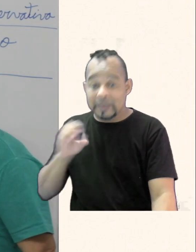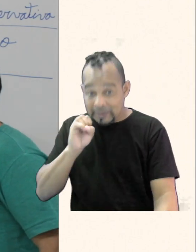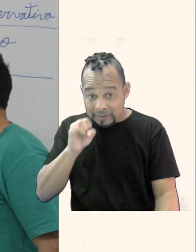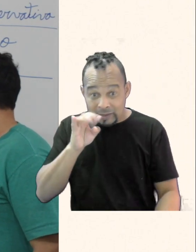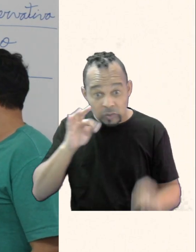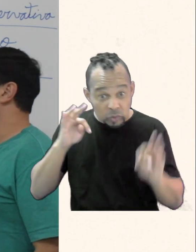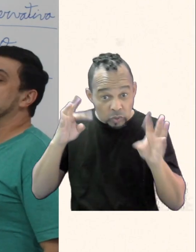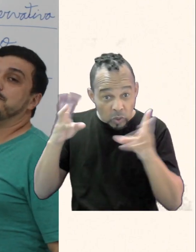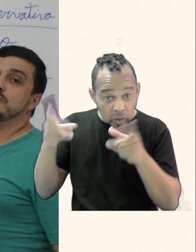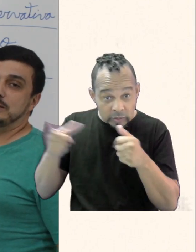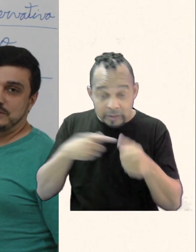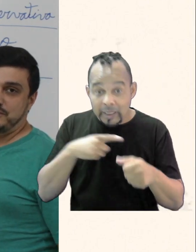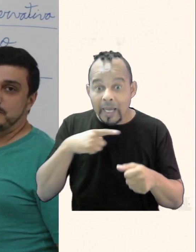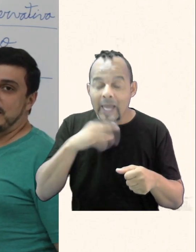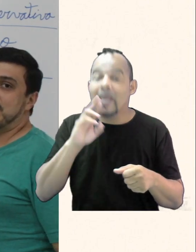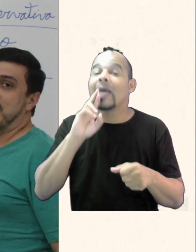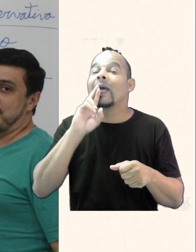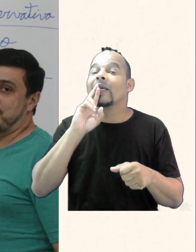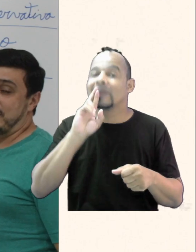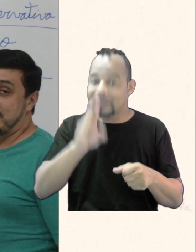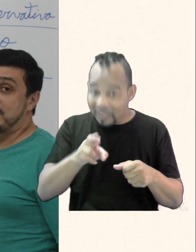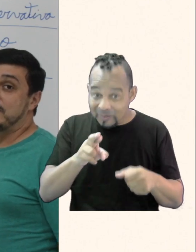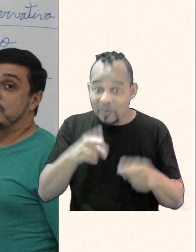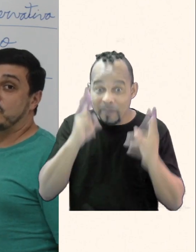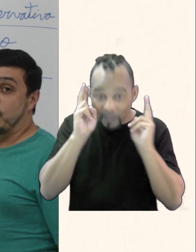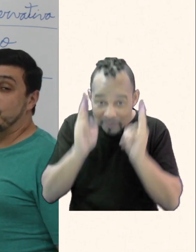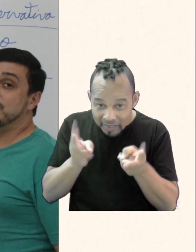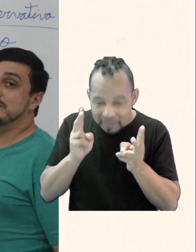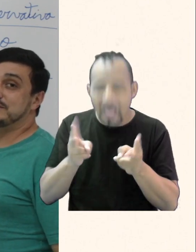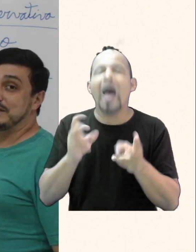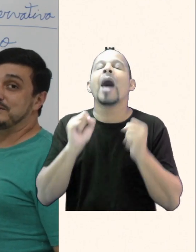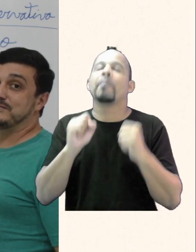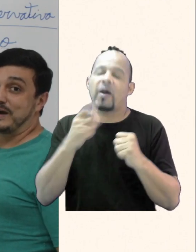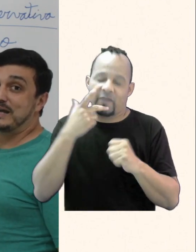resultado, aí podemos afirmar que f é